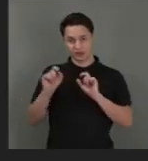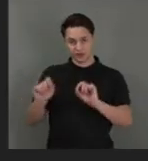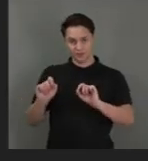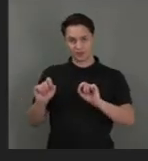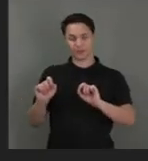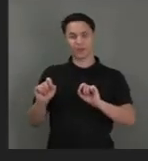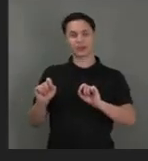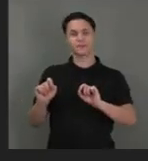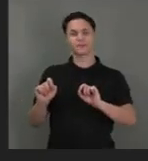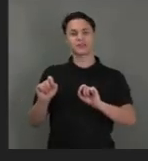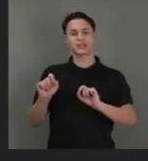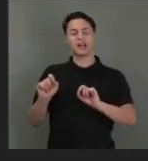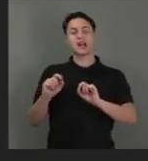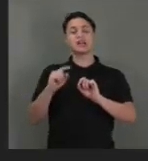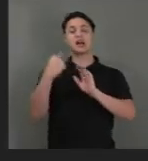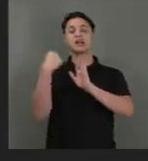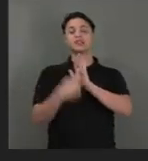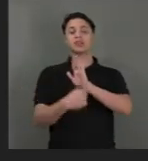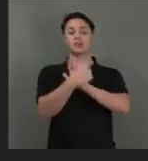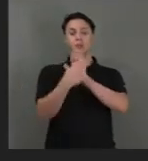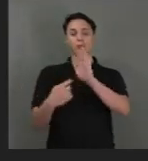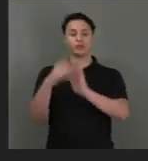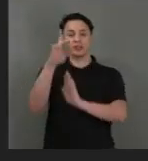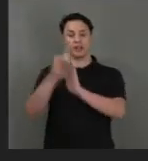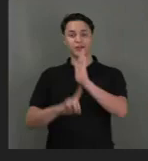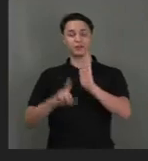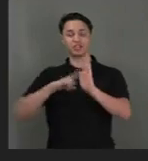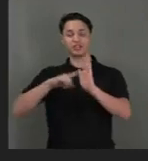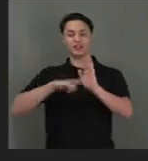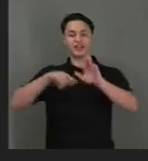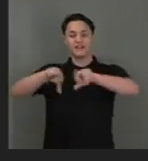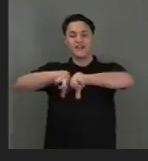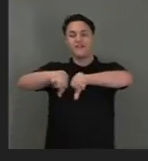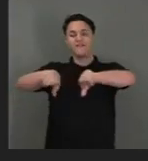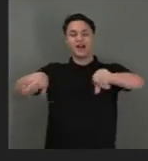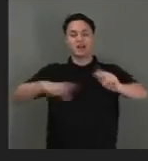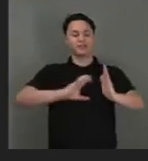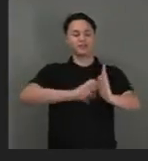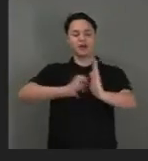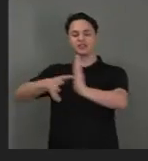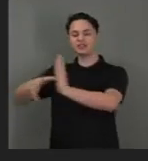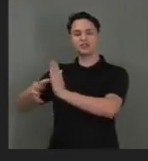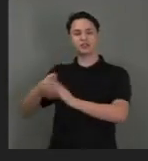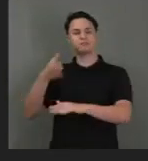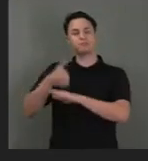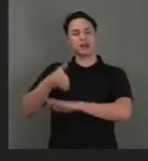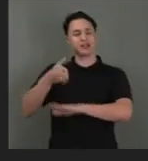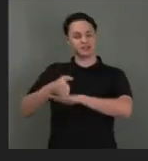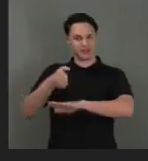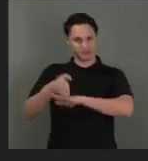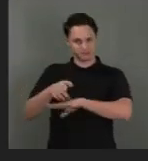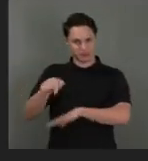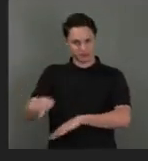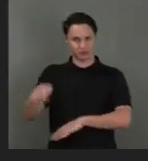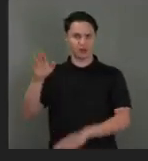eleições presidenciais. E a ex-deputada Maria Corina Machado obteve